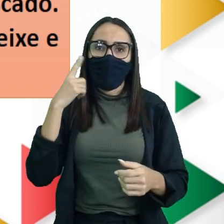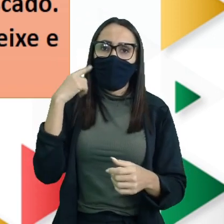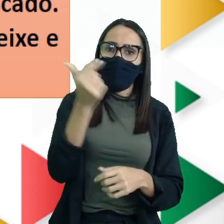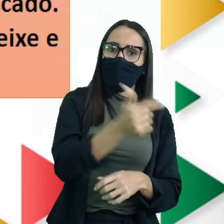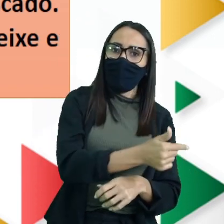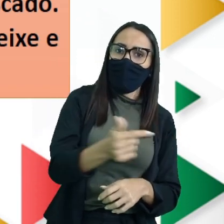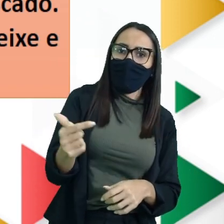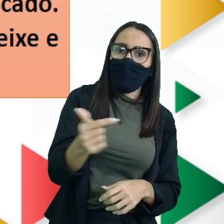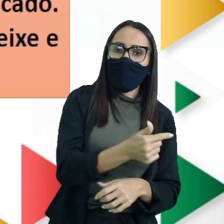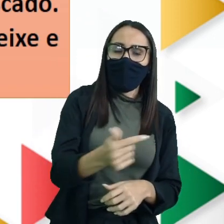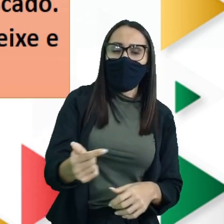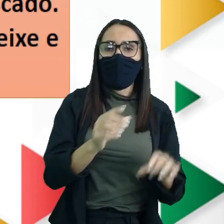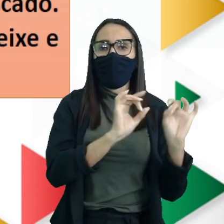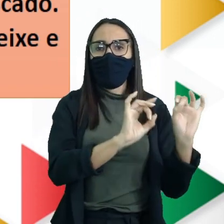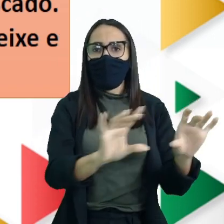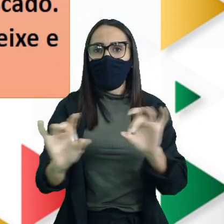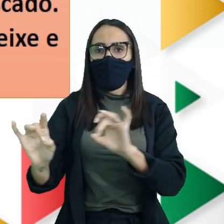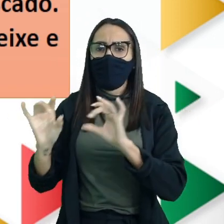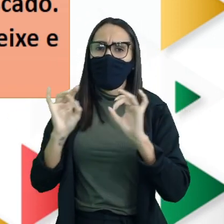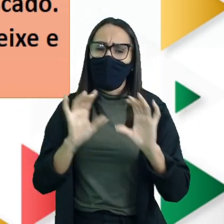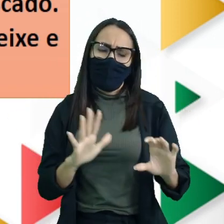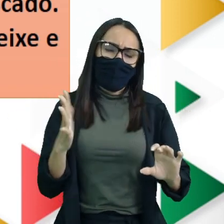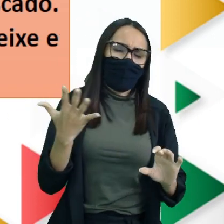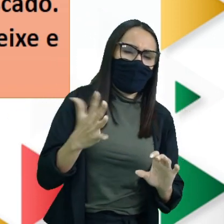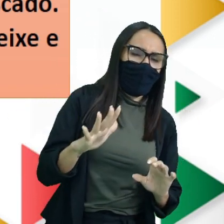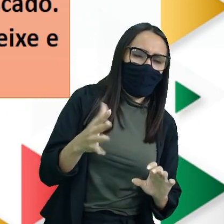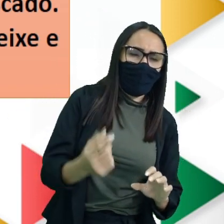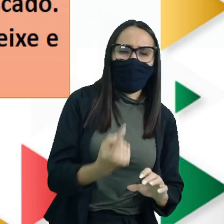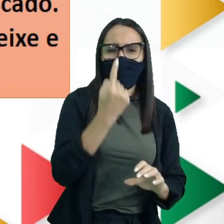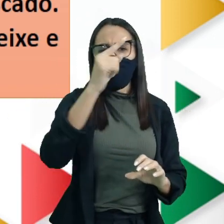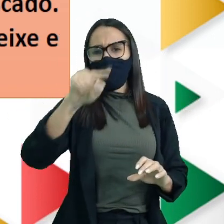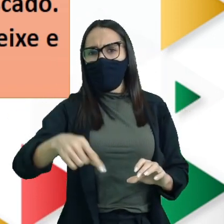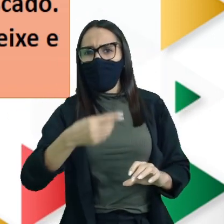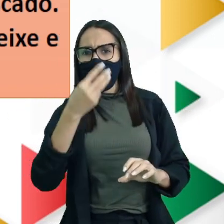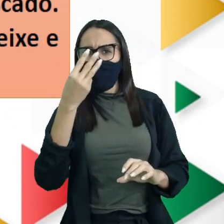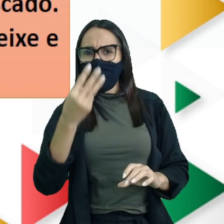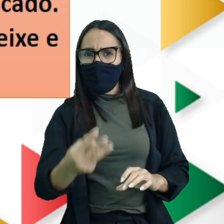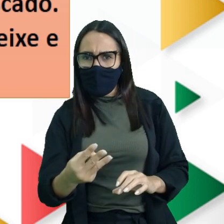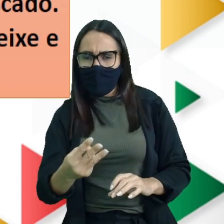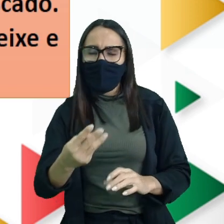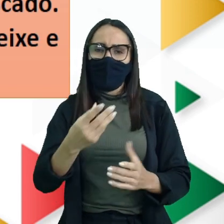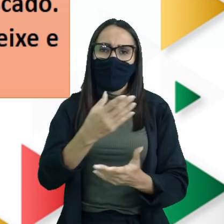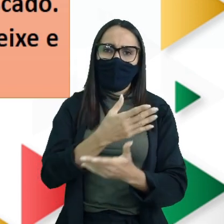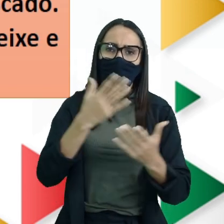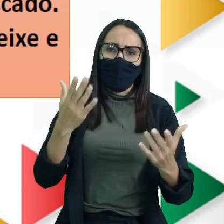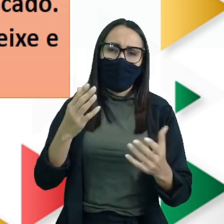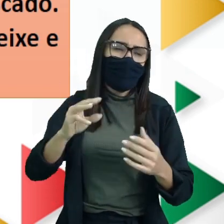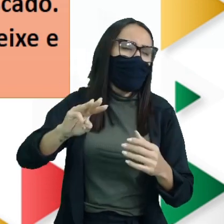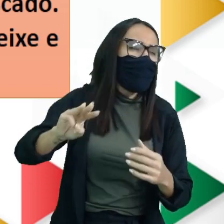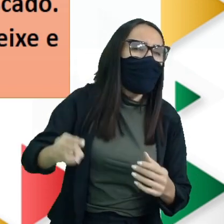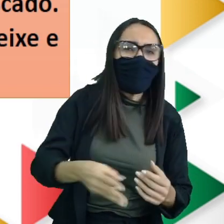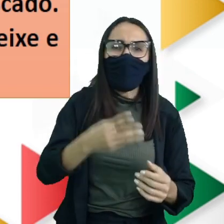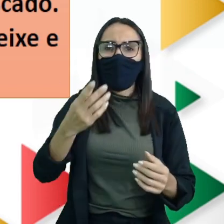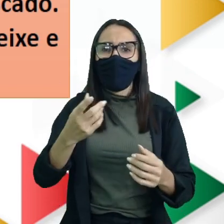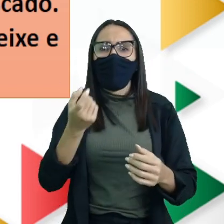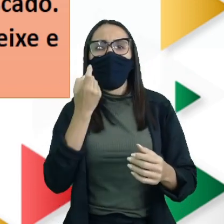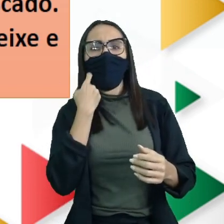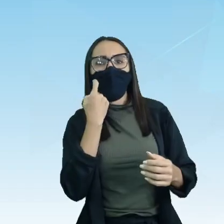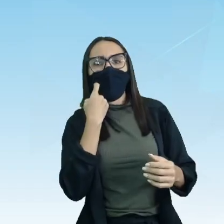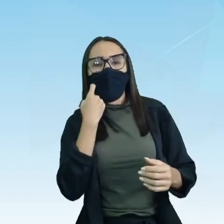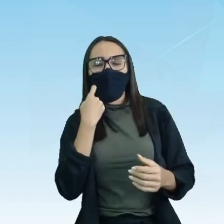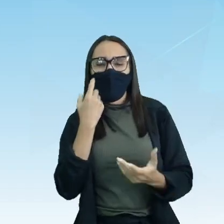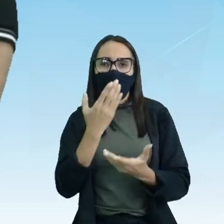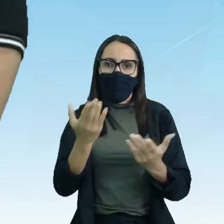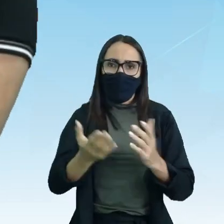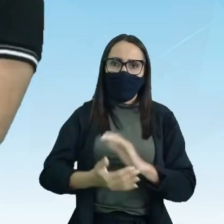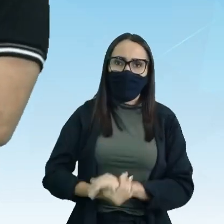Semanalmente são vendidos ali cerca de 1,3 toneladas de peixe e 400